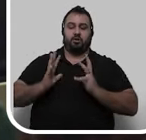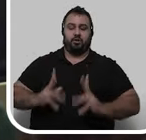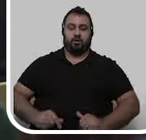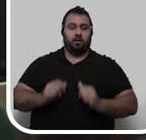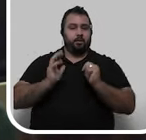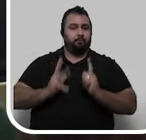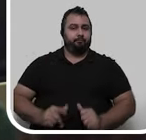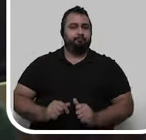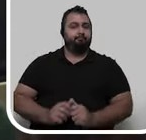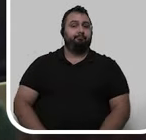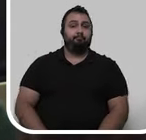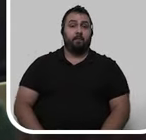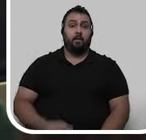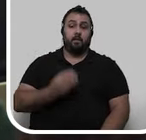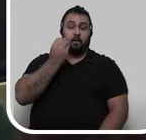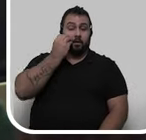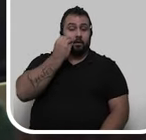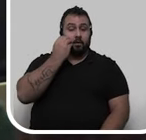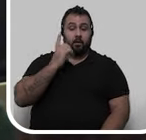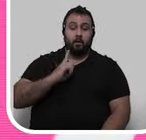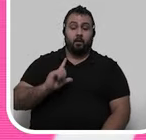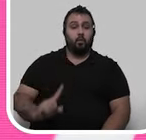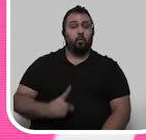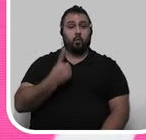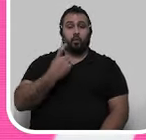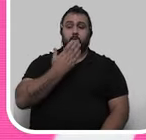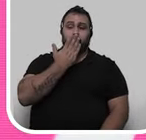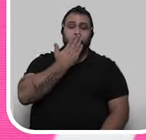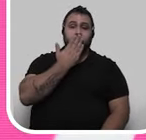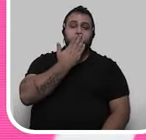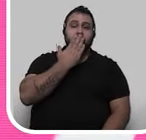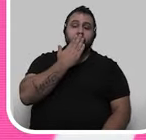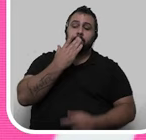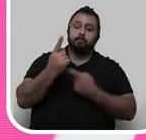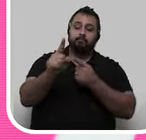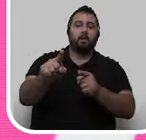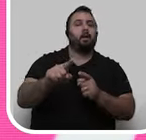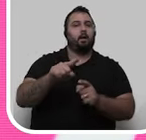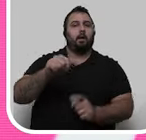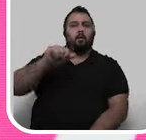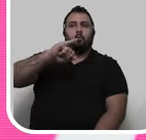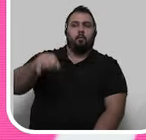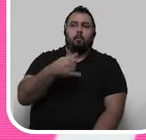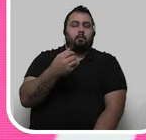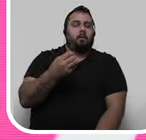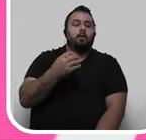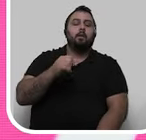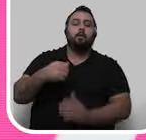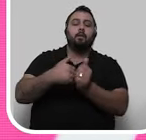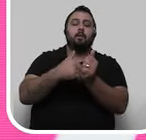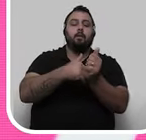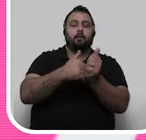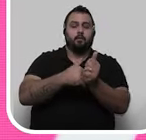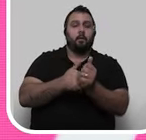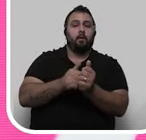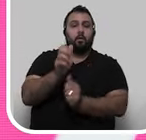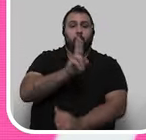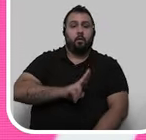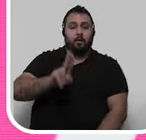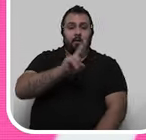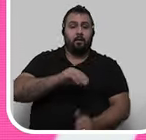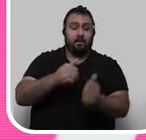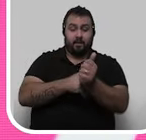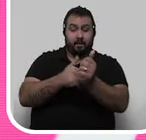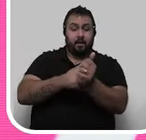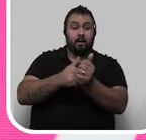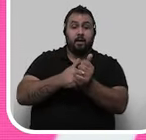ó. Existe um tipo de ataque que é reaproveitamento de senha. Sabe o que é reaproveitamento de senha? Você usar a mesma senha em vários lugares. Quem